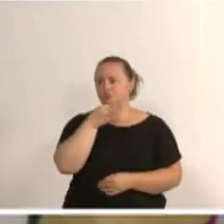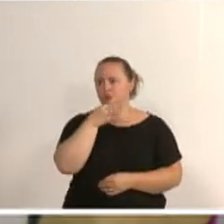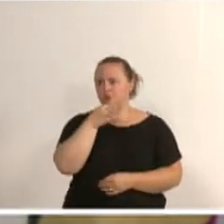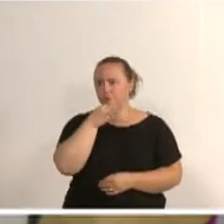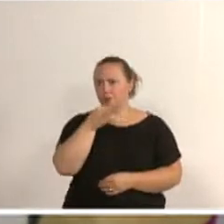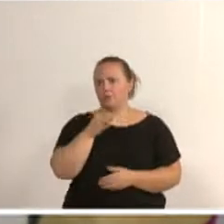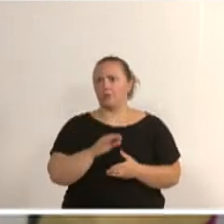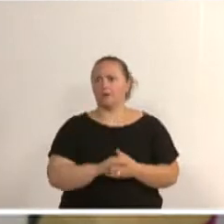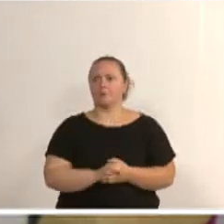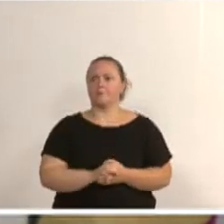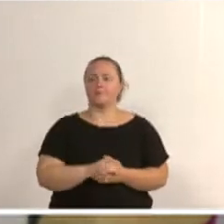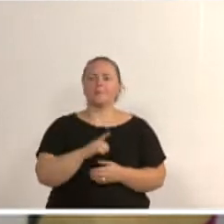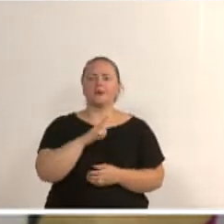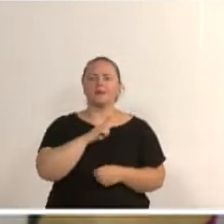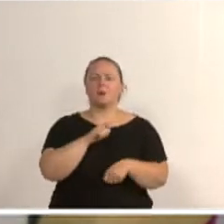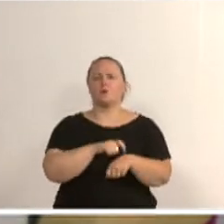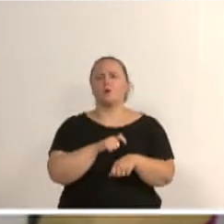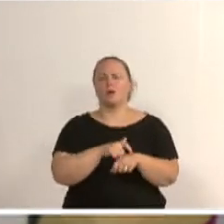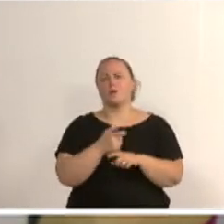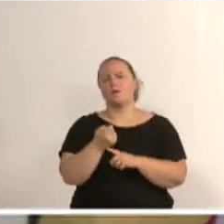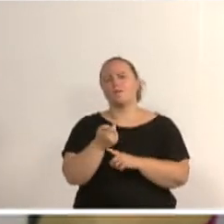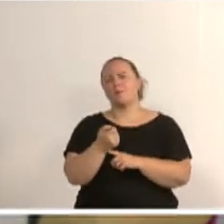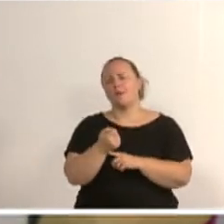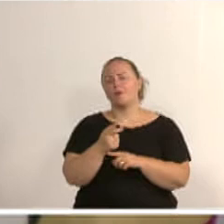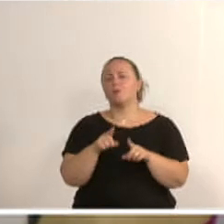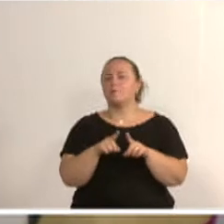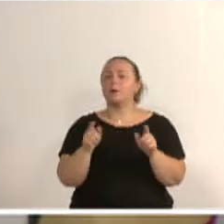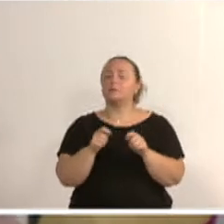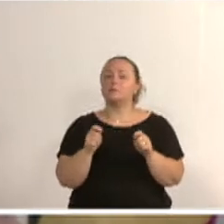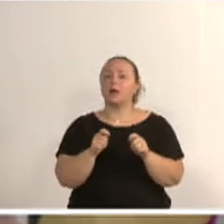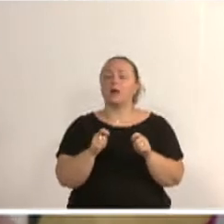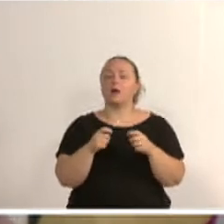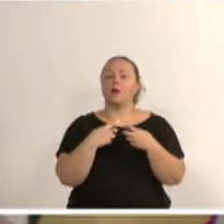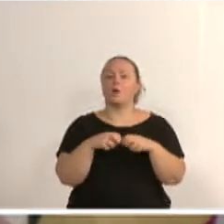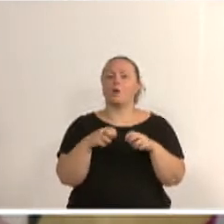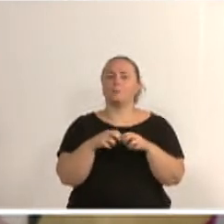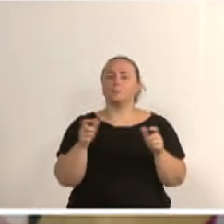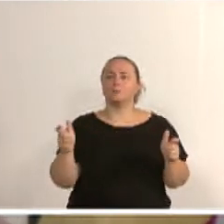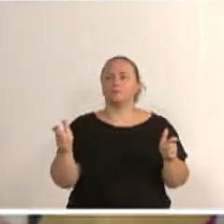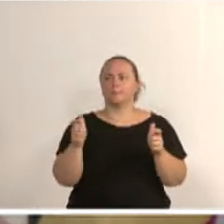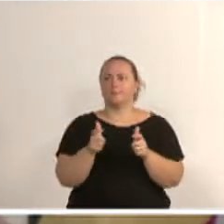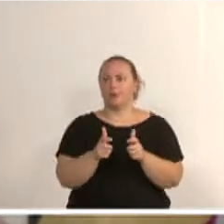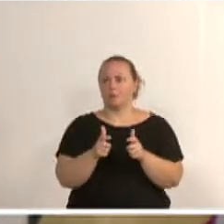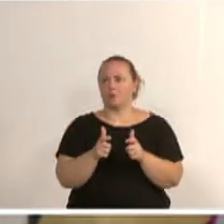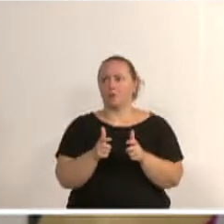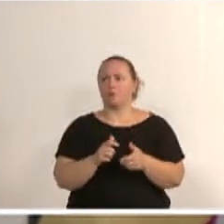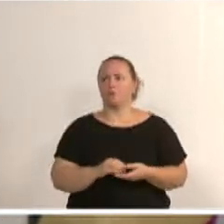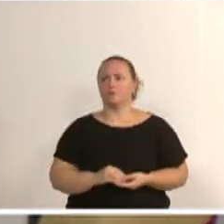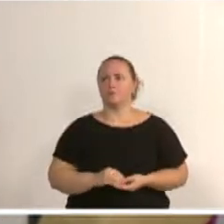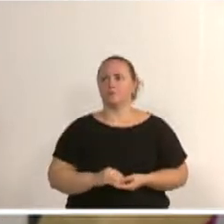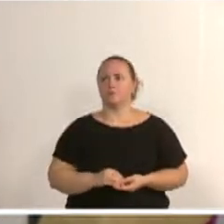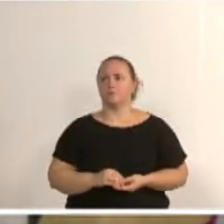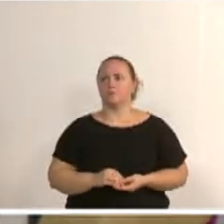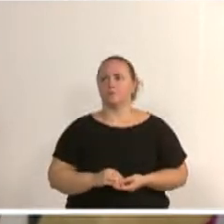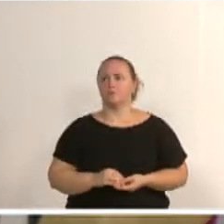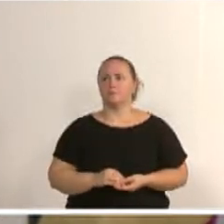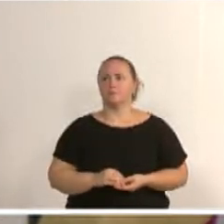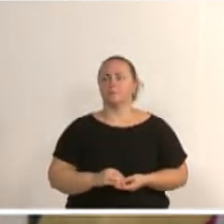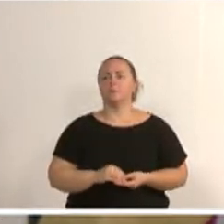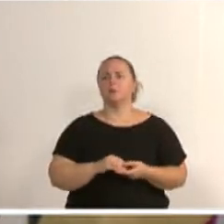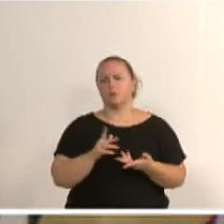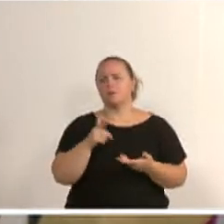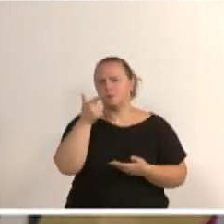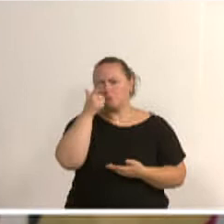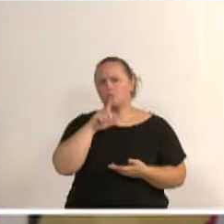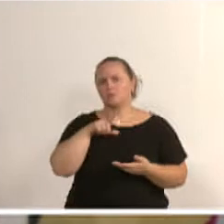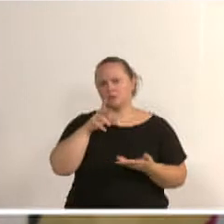Em alguns horários tem pouca demanda? Tem, mas dá para pôr um micro-ônibus, que o custo vai ser menor, certo? E vai acabar se pagando.